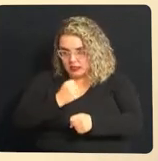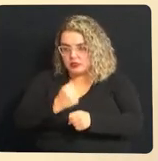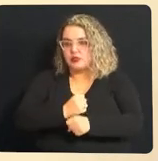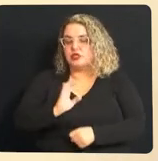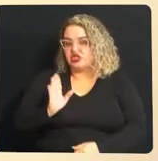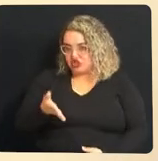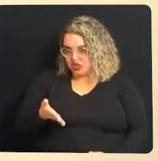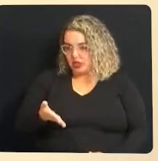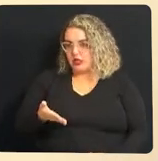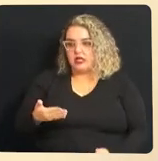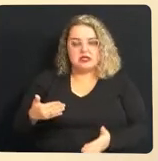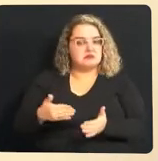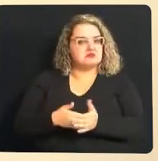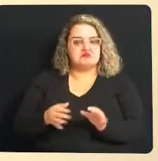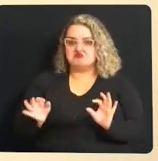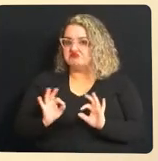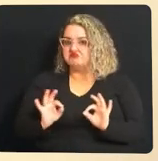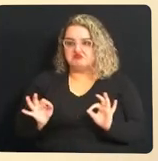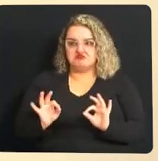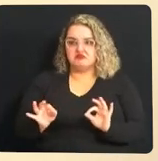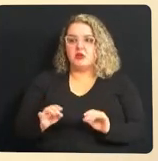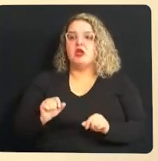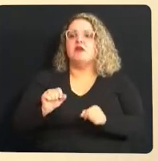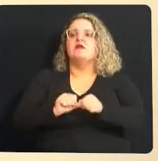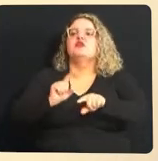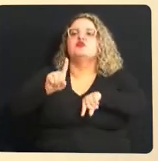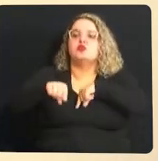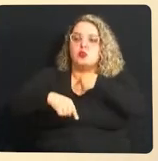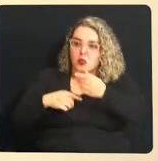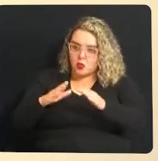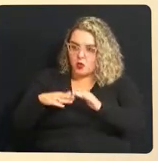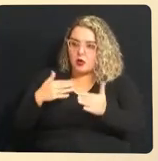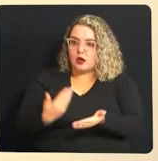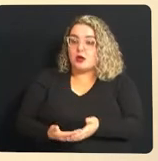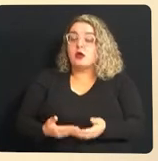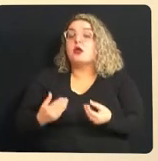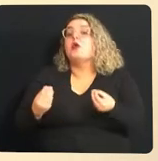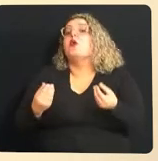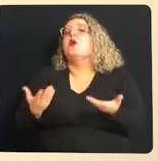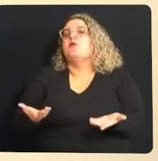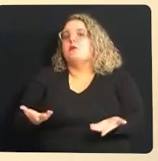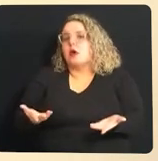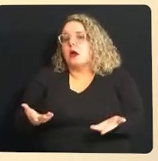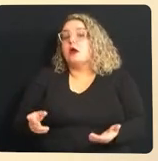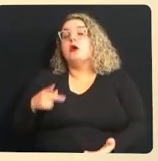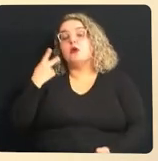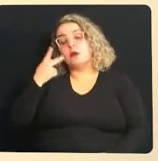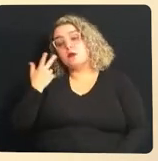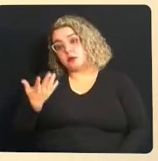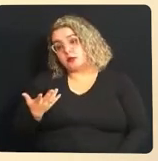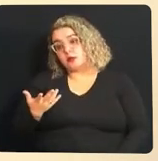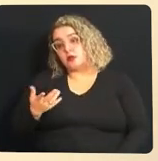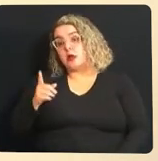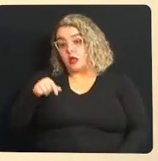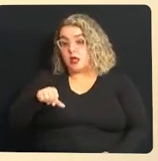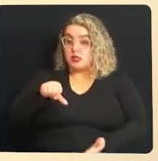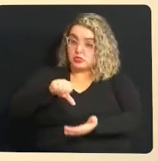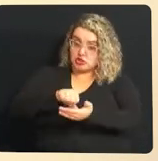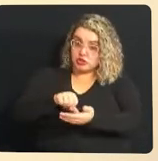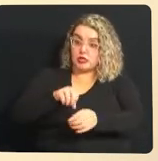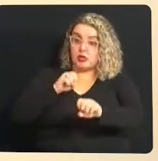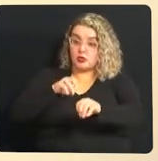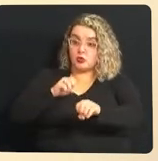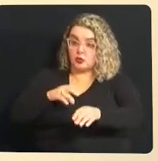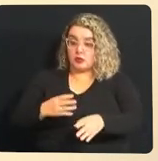as obras já e até agora nada. Então eu fiz um outro requerimento para saber em que pé que está. De acordo com o vereador, essa